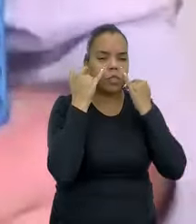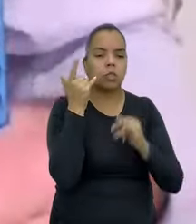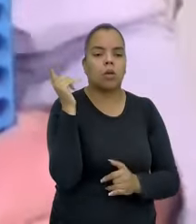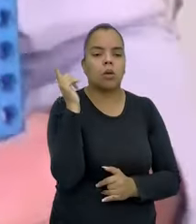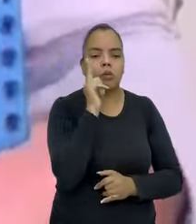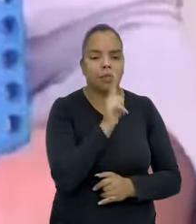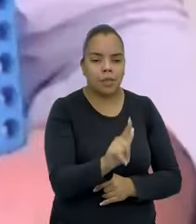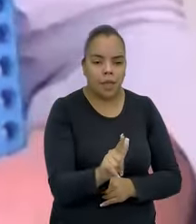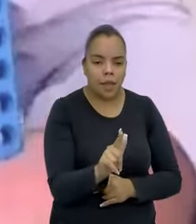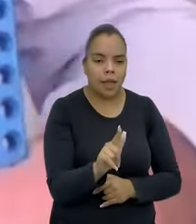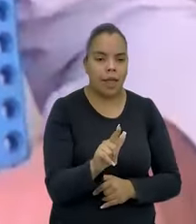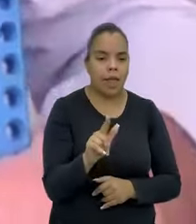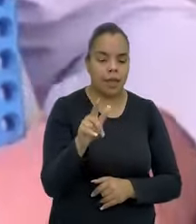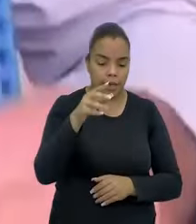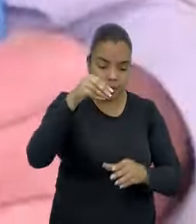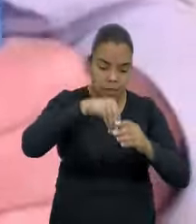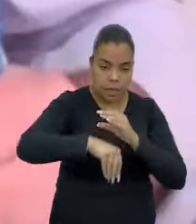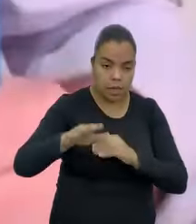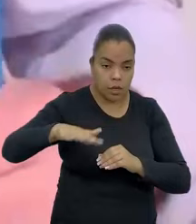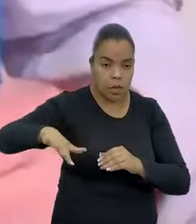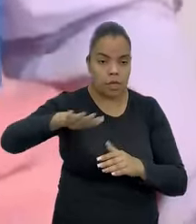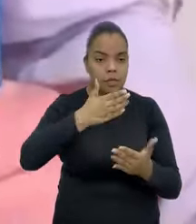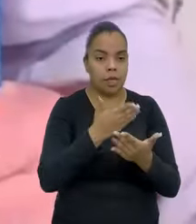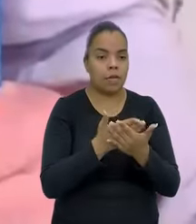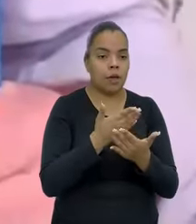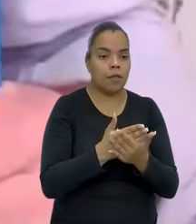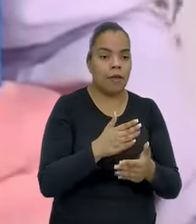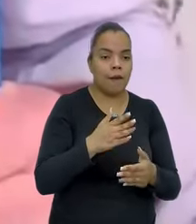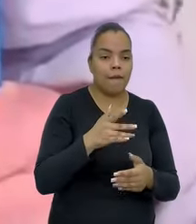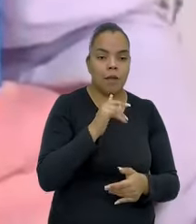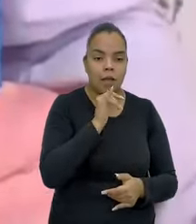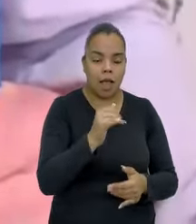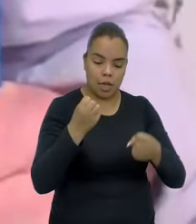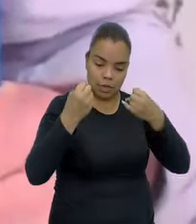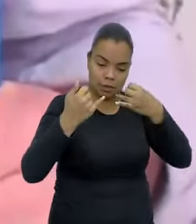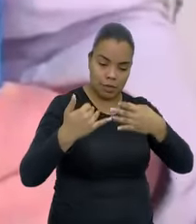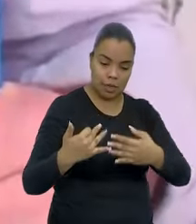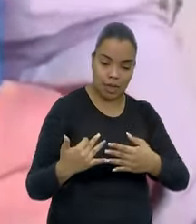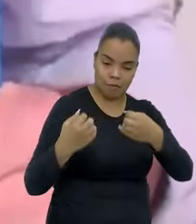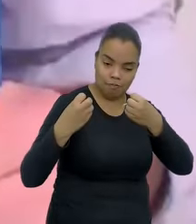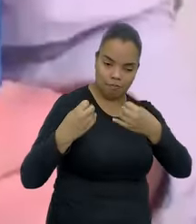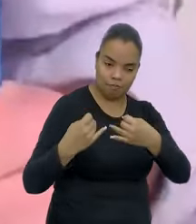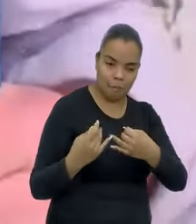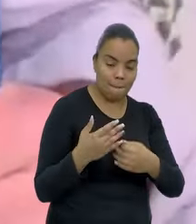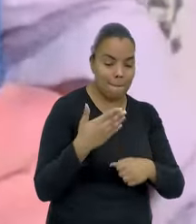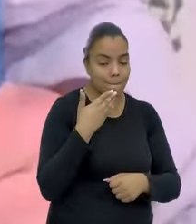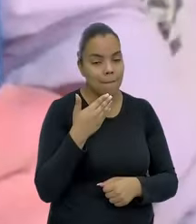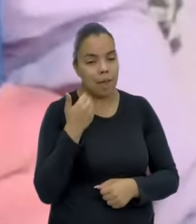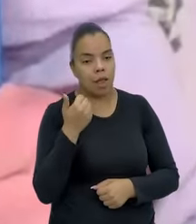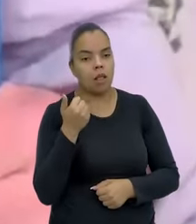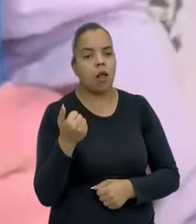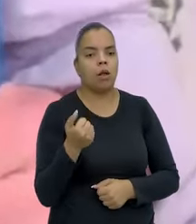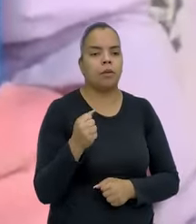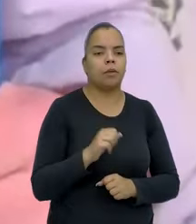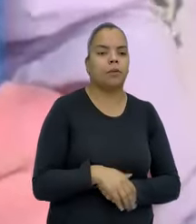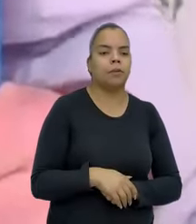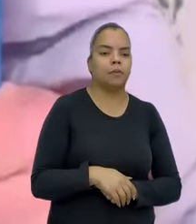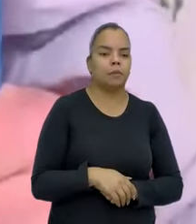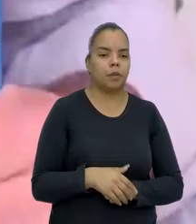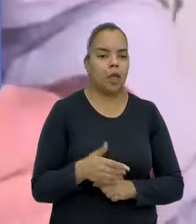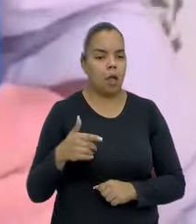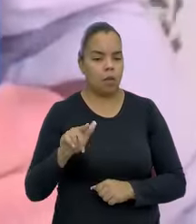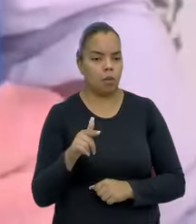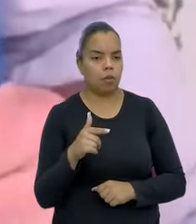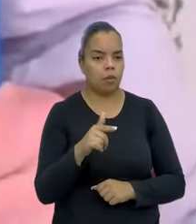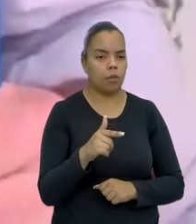gente consegue dentro da sala de aula falar com muito mais detalhes né então falando ainda impossibilidades eu